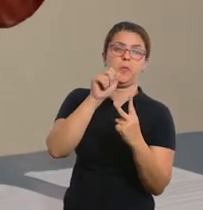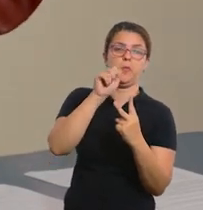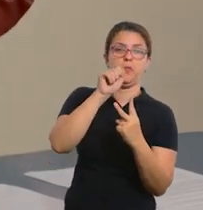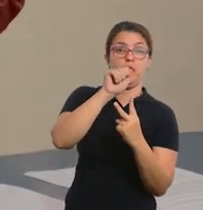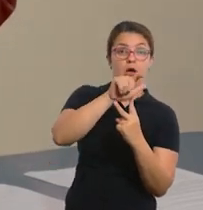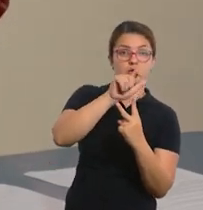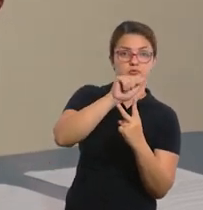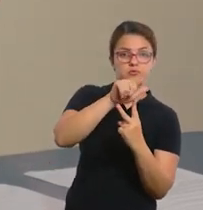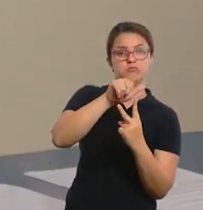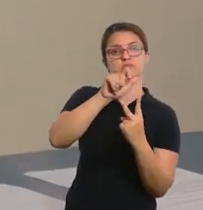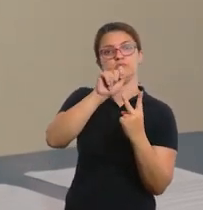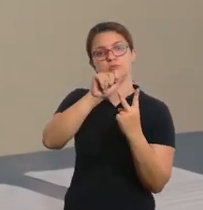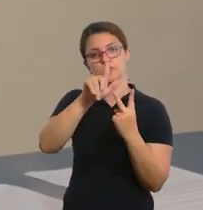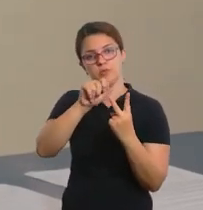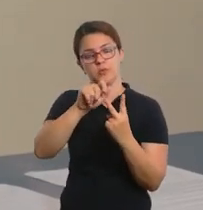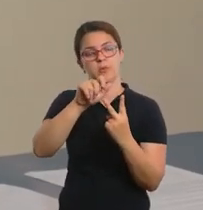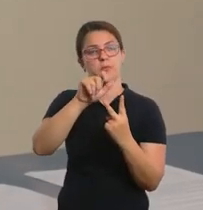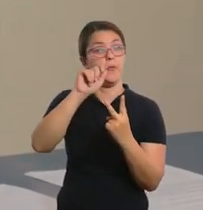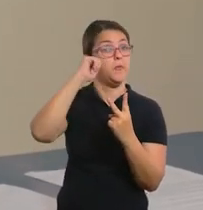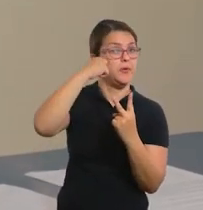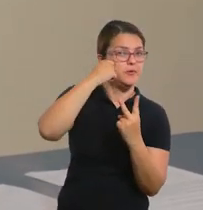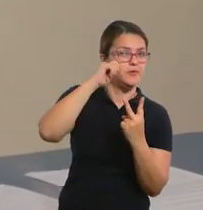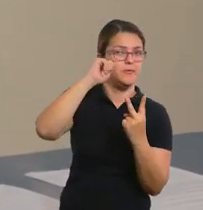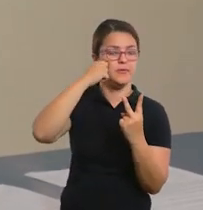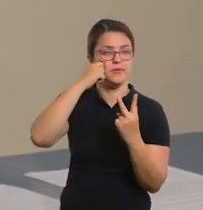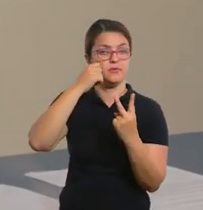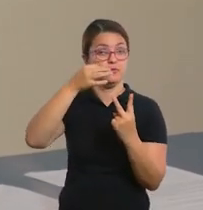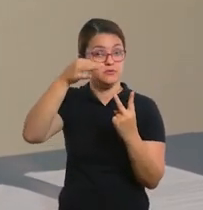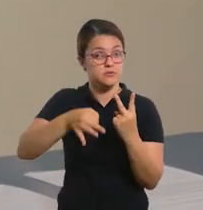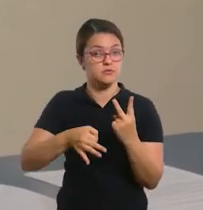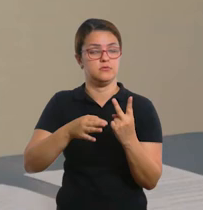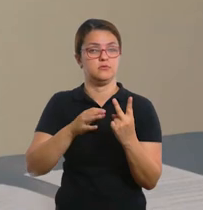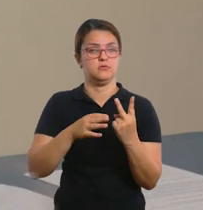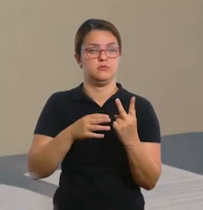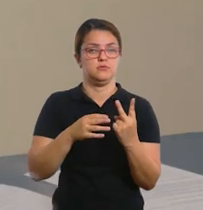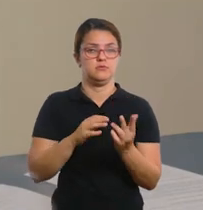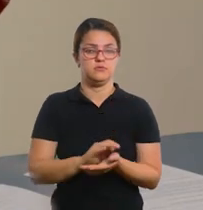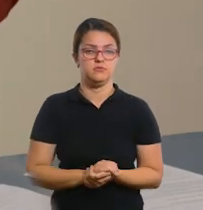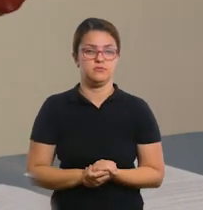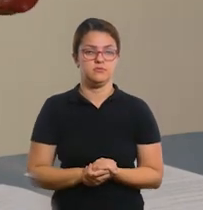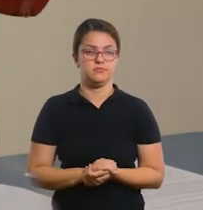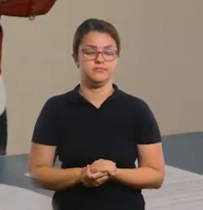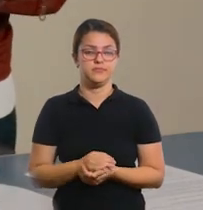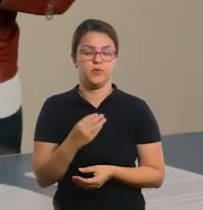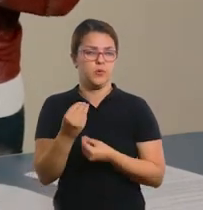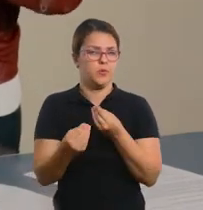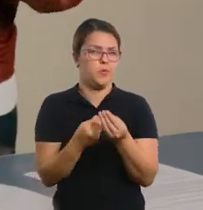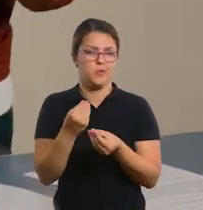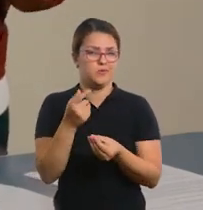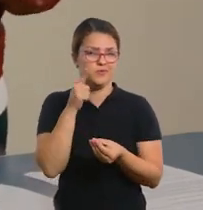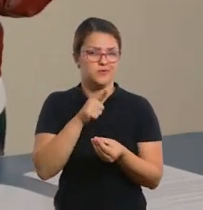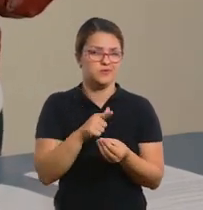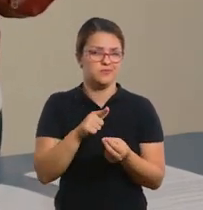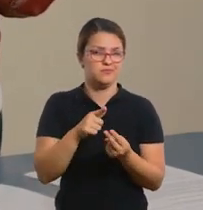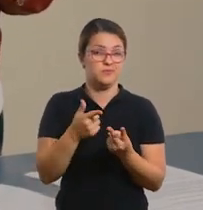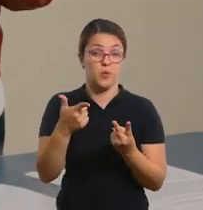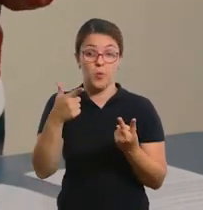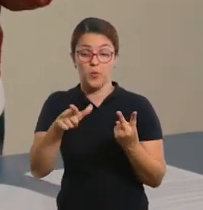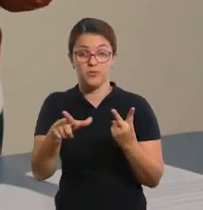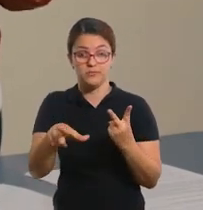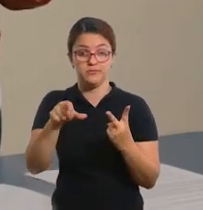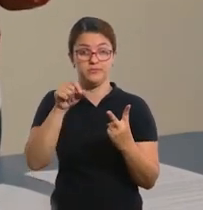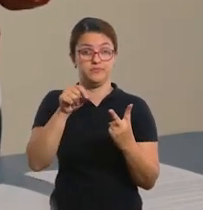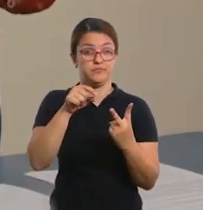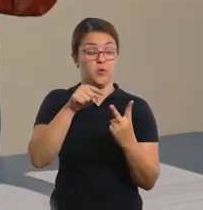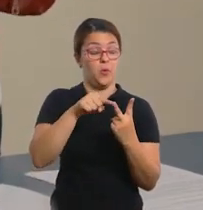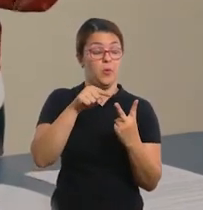azuis. Só que no problema ele fala que eu tenho que ter certeza que peguei um par com a mesma cor, certo? Então, para ter um par com a mesma cor, eu pego mais uma meia,